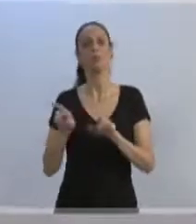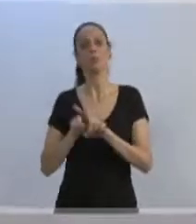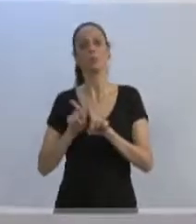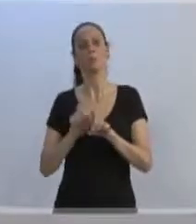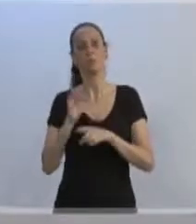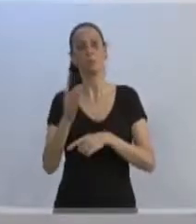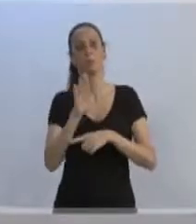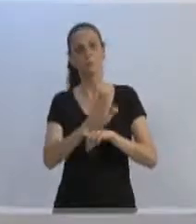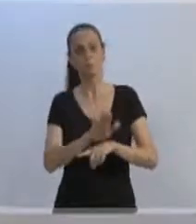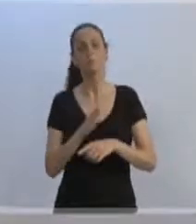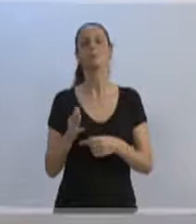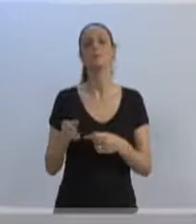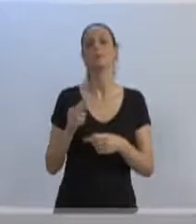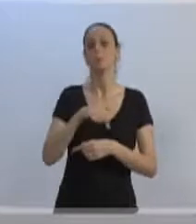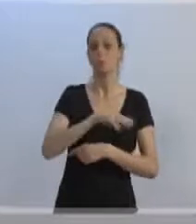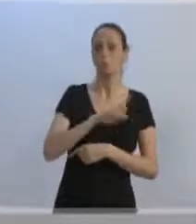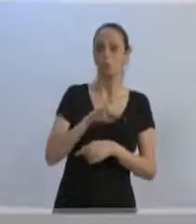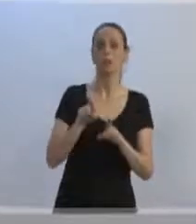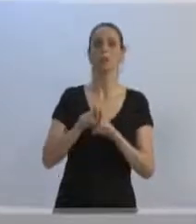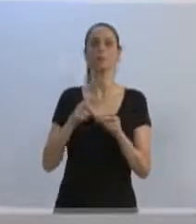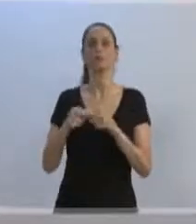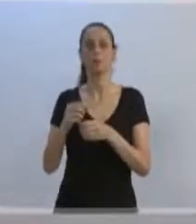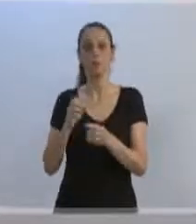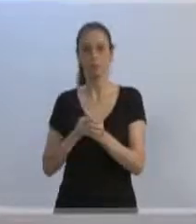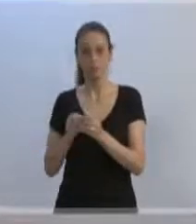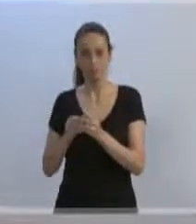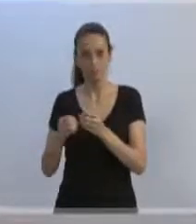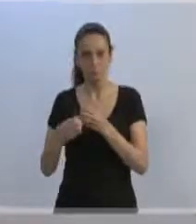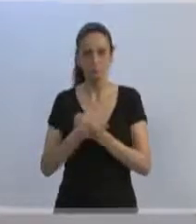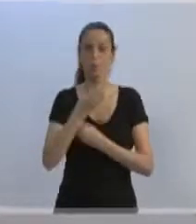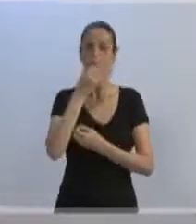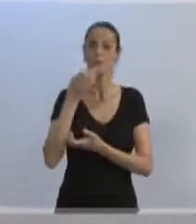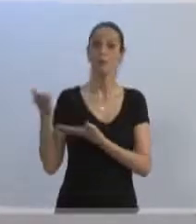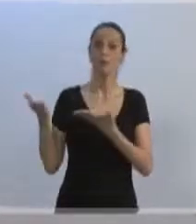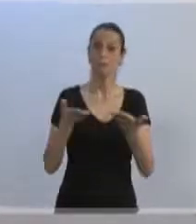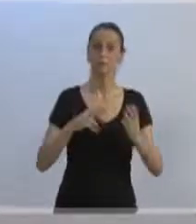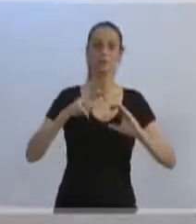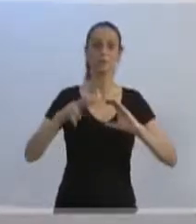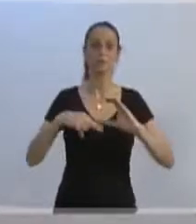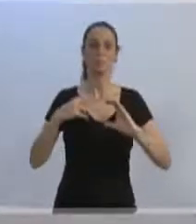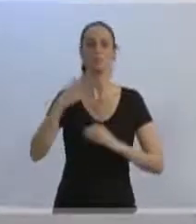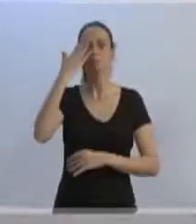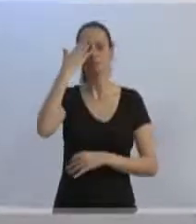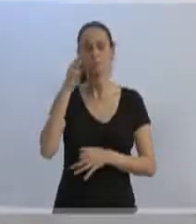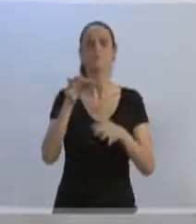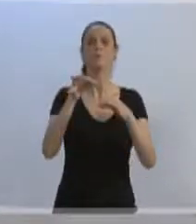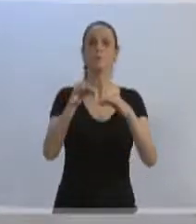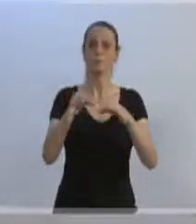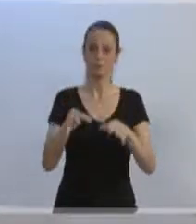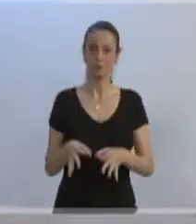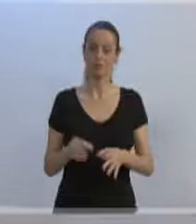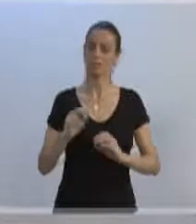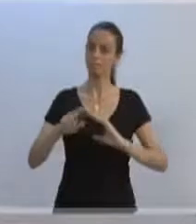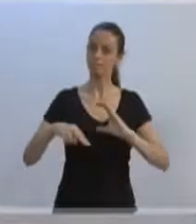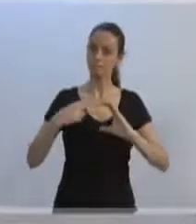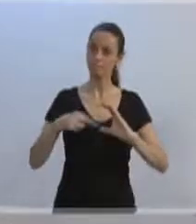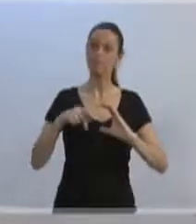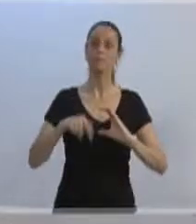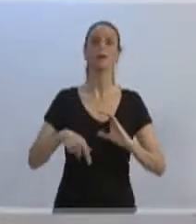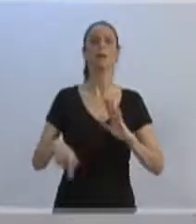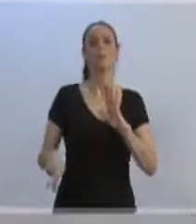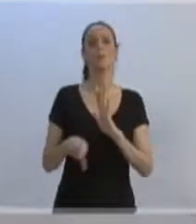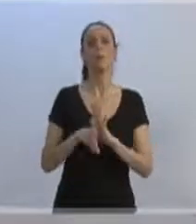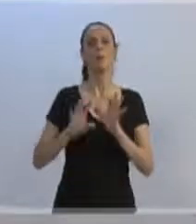pelo menor mas sempre nossa região parabéns a vocês sejam bem vindos a esta casa e com certeza é essa casa é a casa do povo